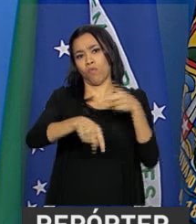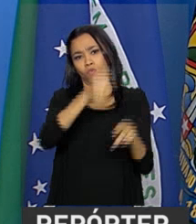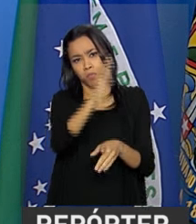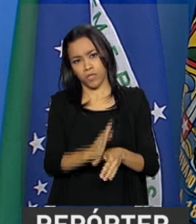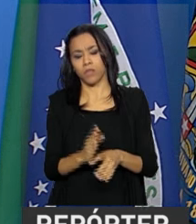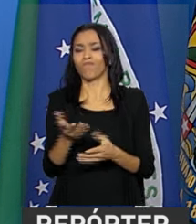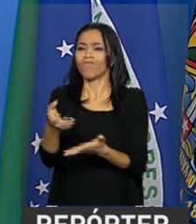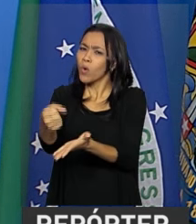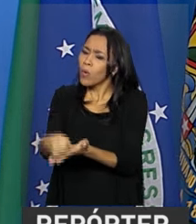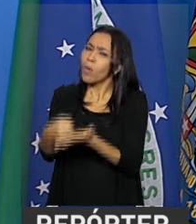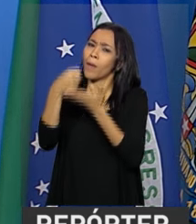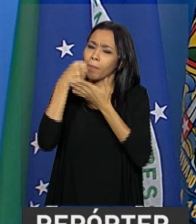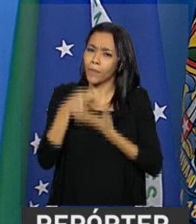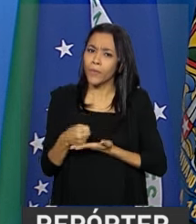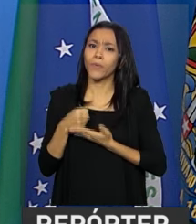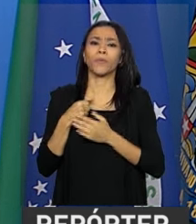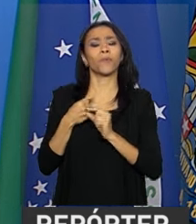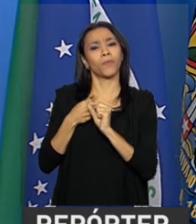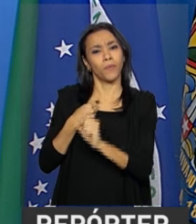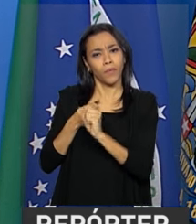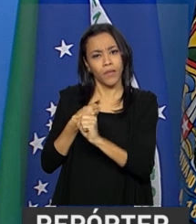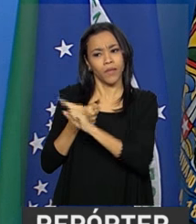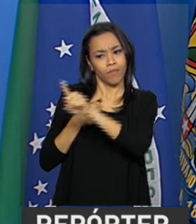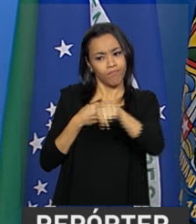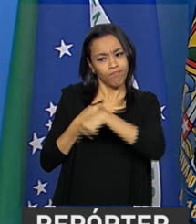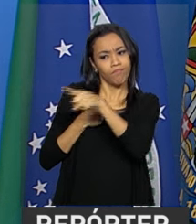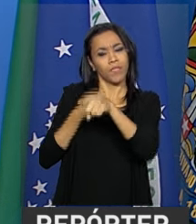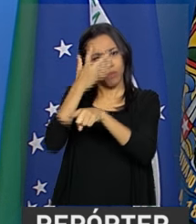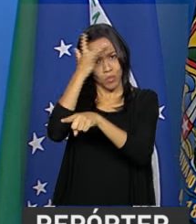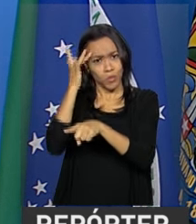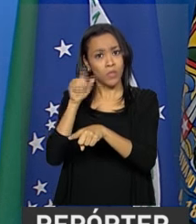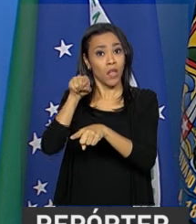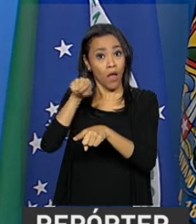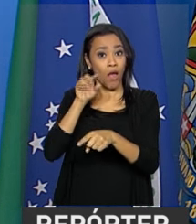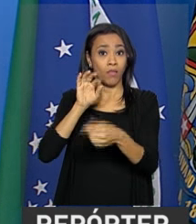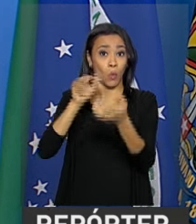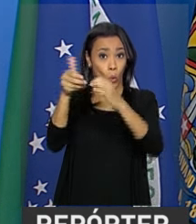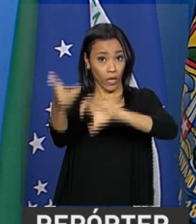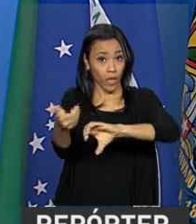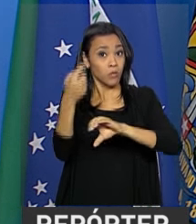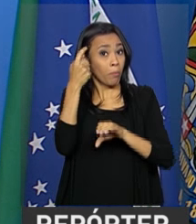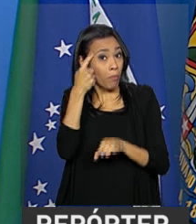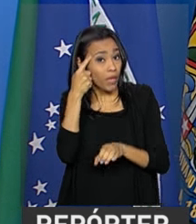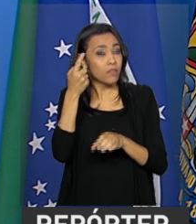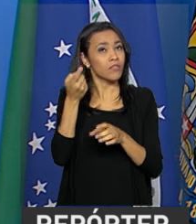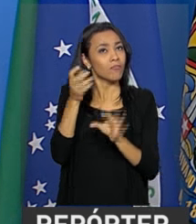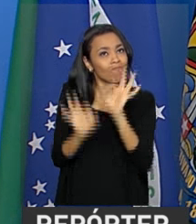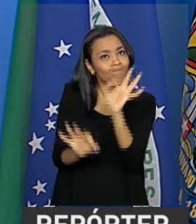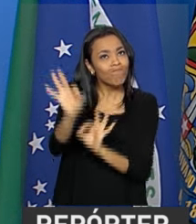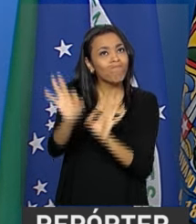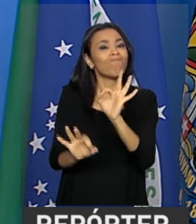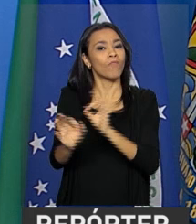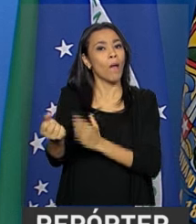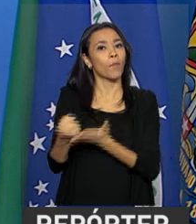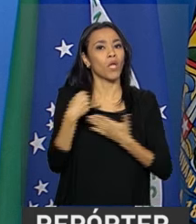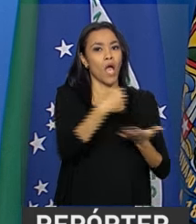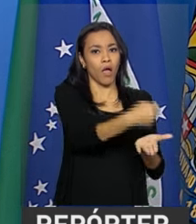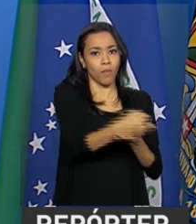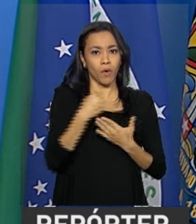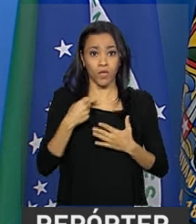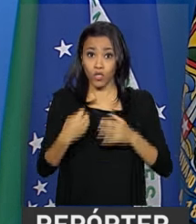apoio da quase totalidade daqueles que no Congresso Nacional pensam o Brasil, surge um